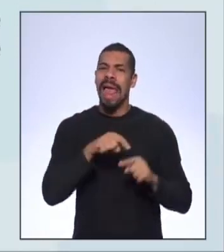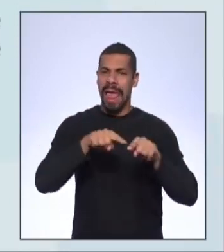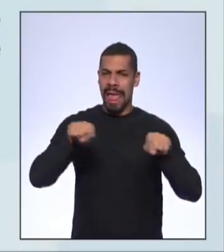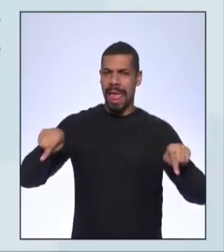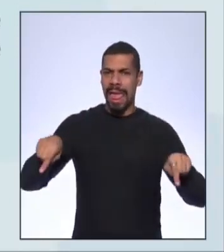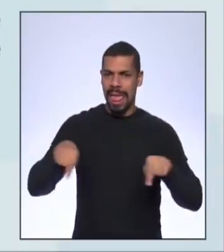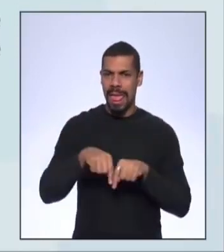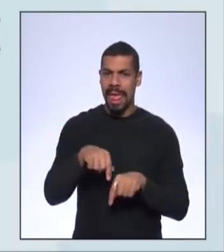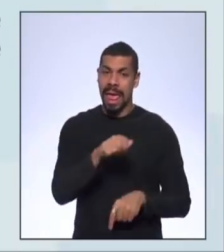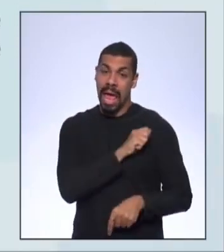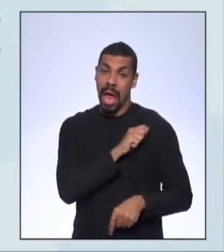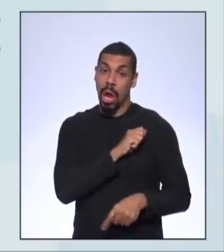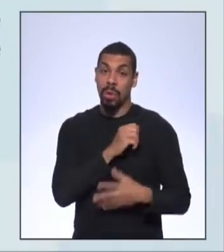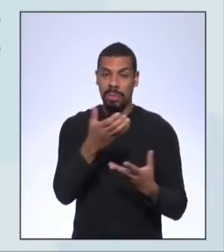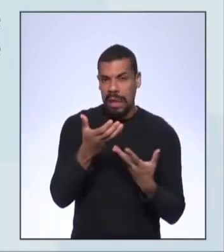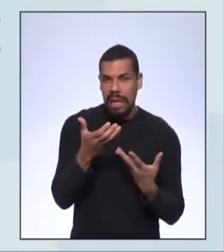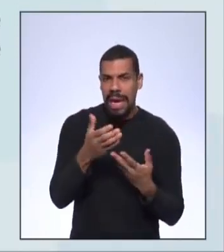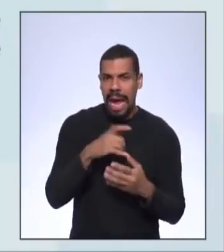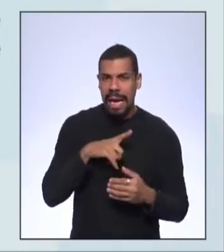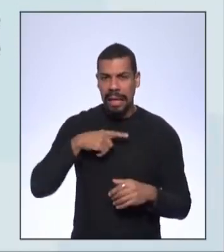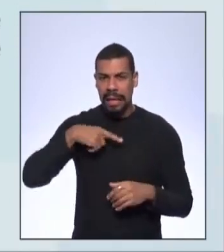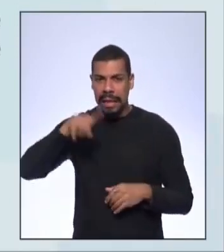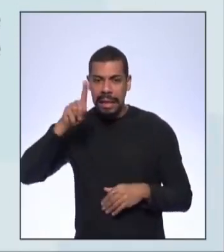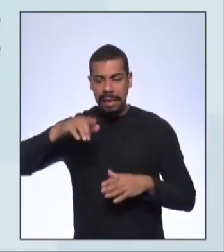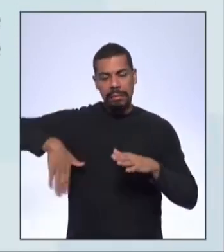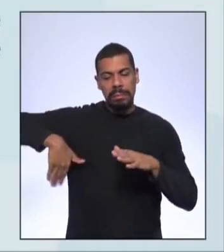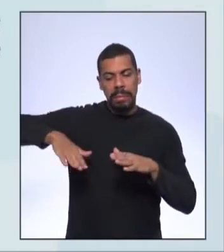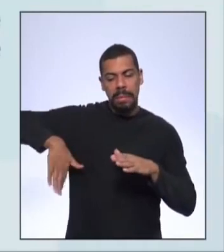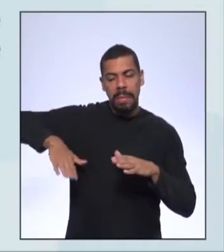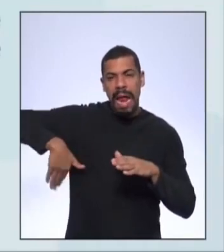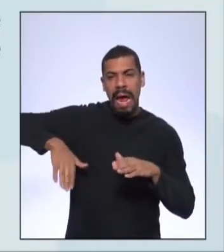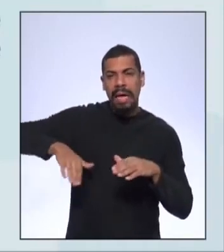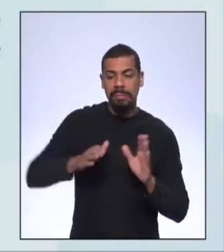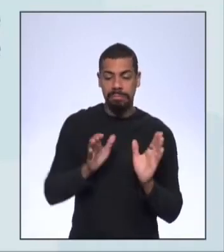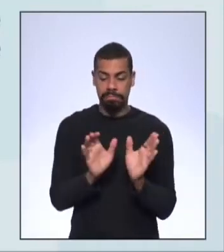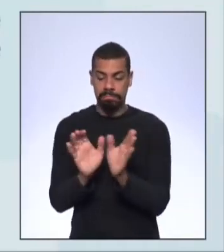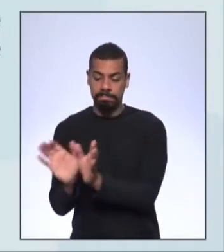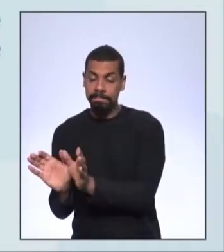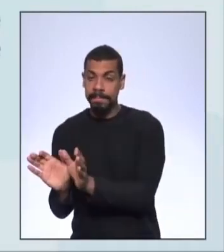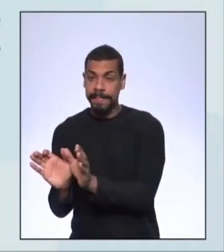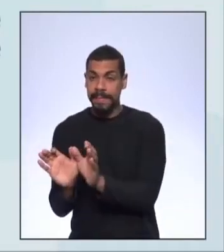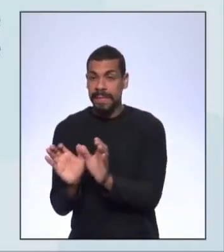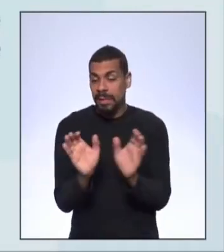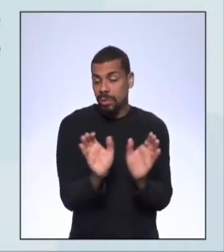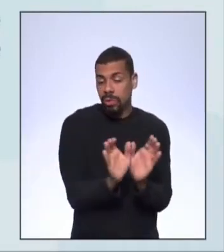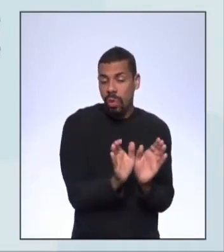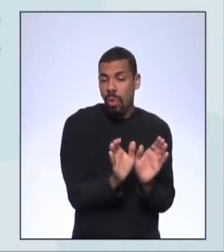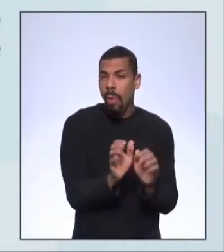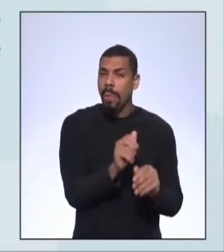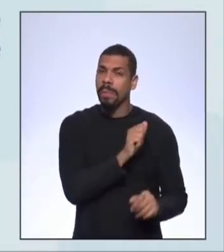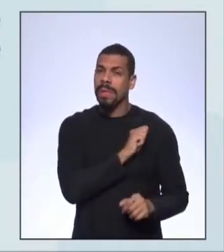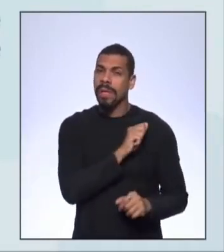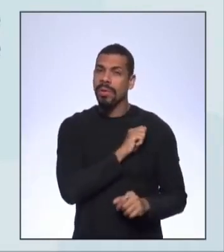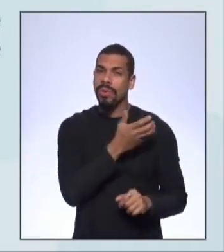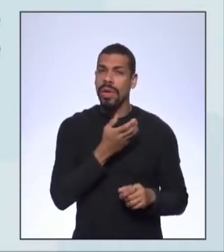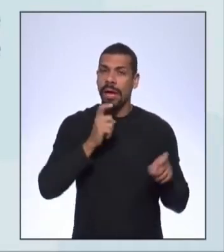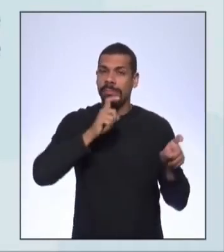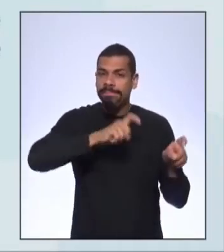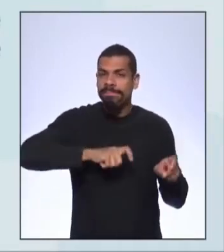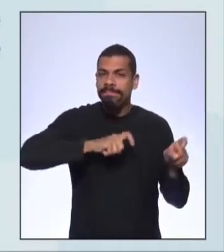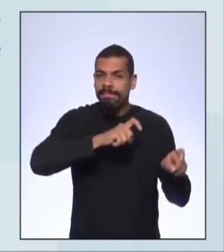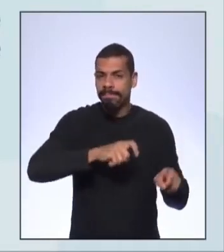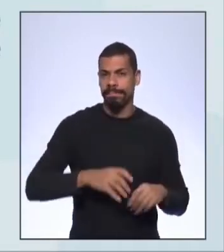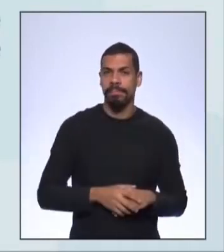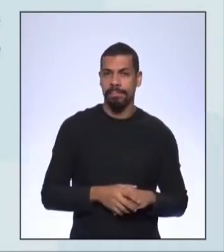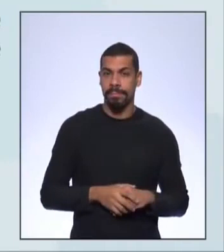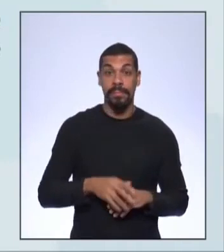para o litoral e o que querem ir para o interior. Então eu quero essa fração. Tomem cuidado em quem vai no